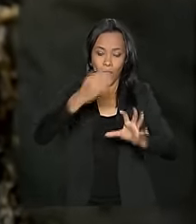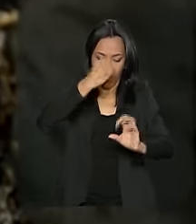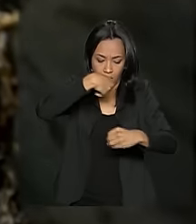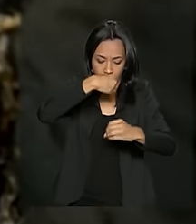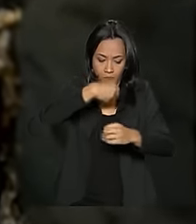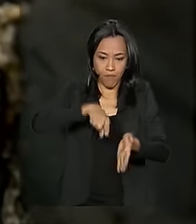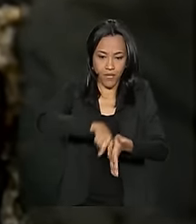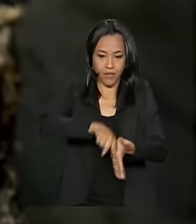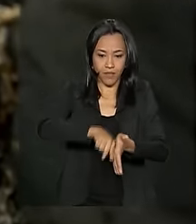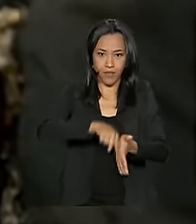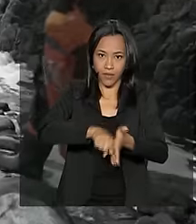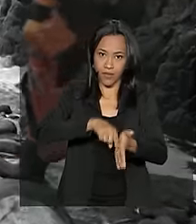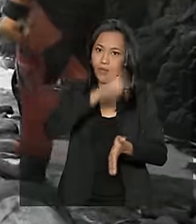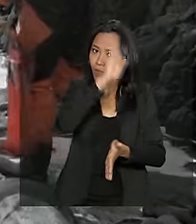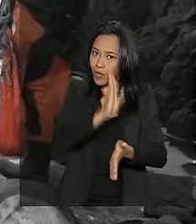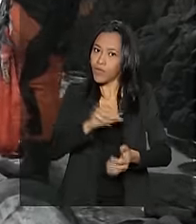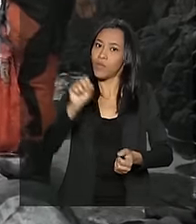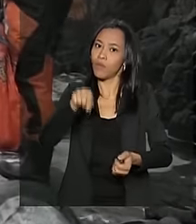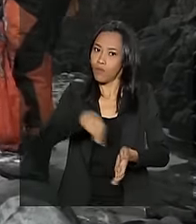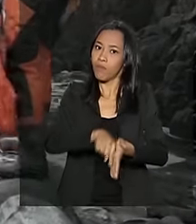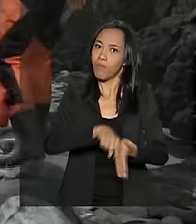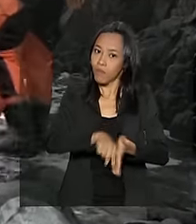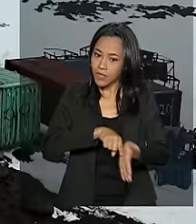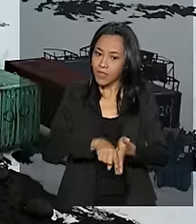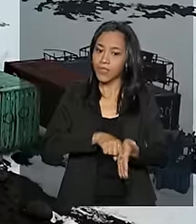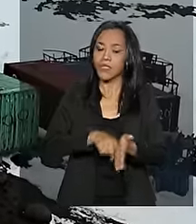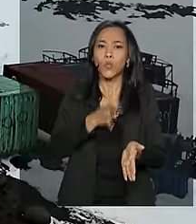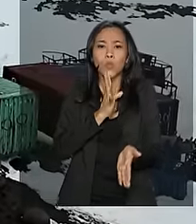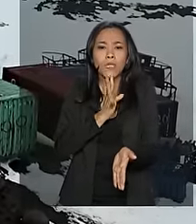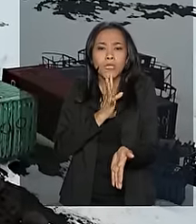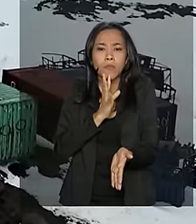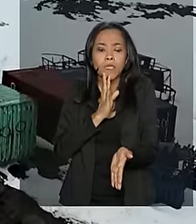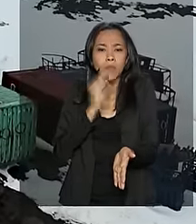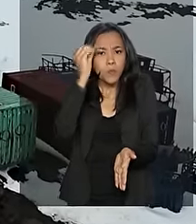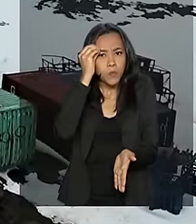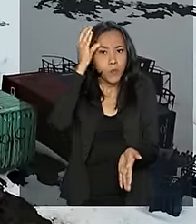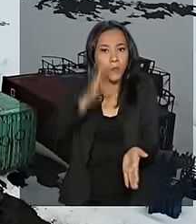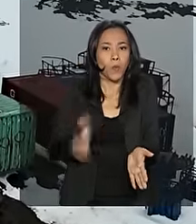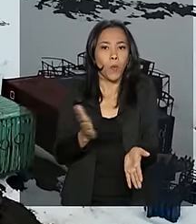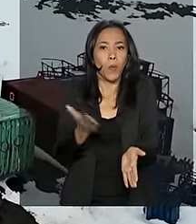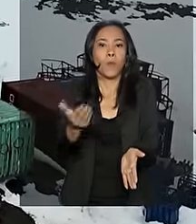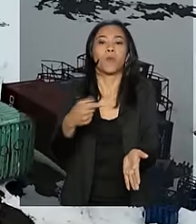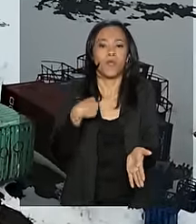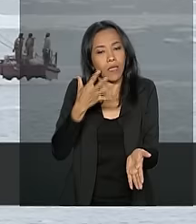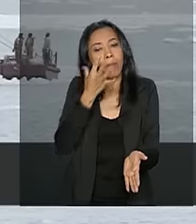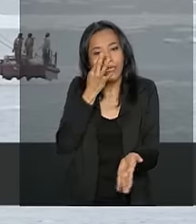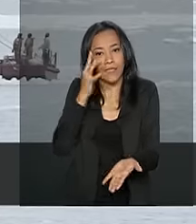faz ciência, produz conhecimento, está presente.